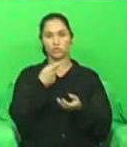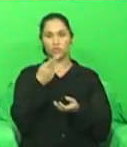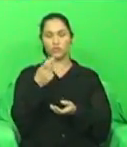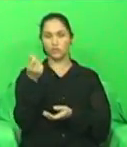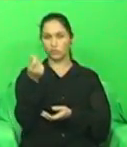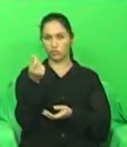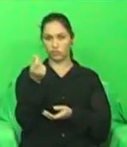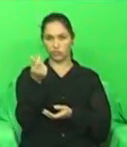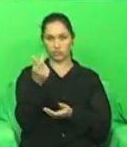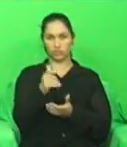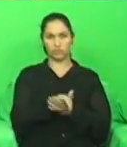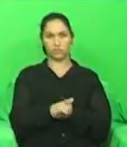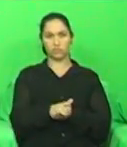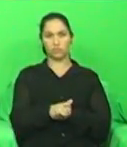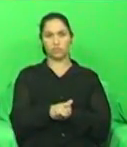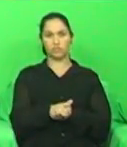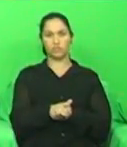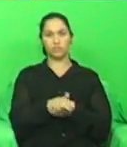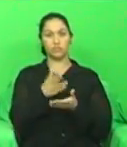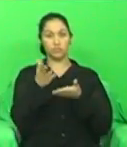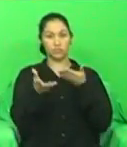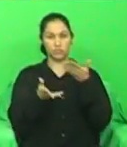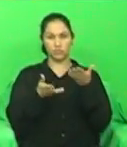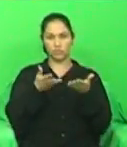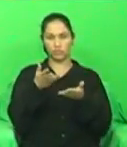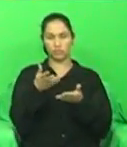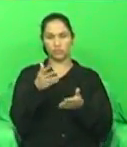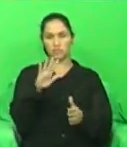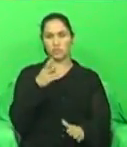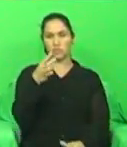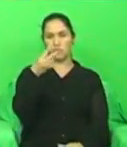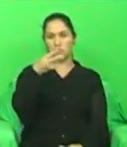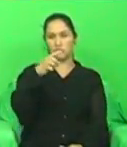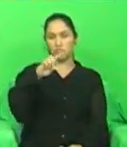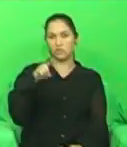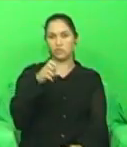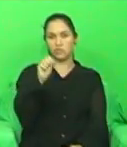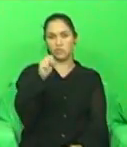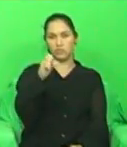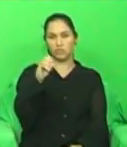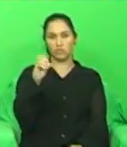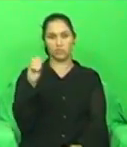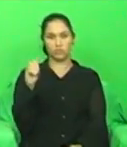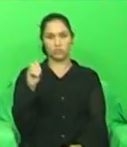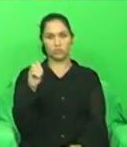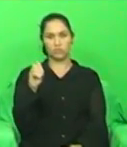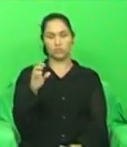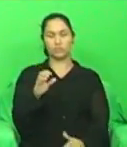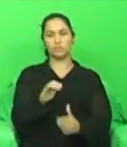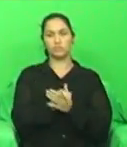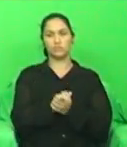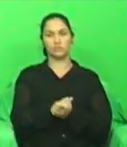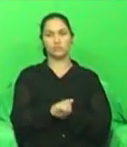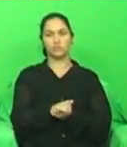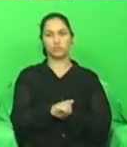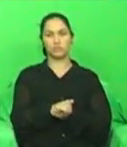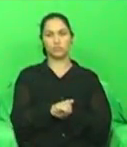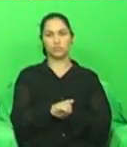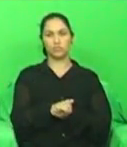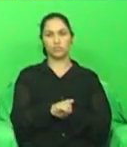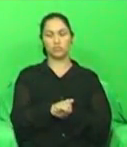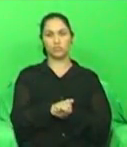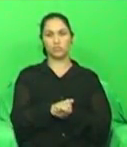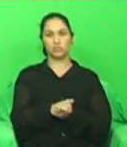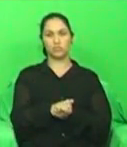valor para atender poderia chegar em torno de 3.800 um relato 3248 presta o mesmo serviço